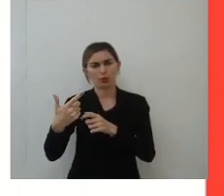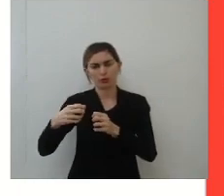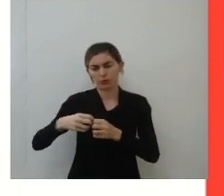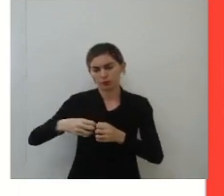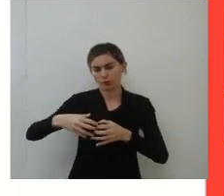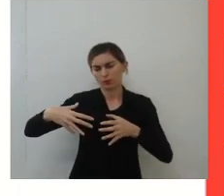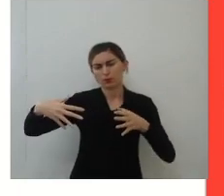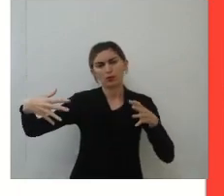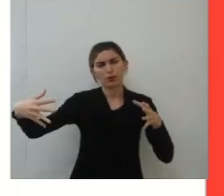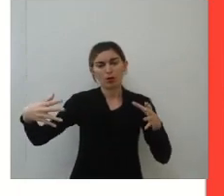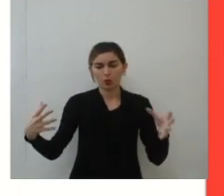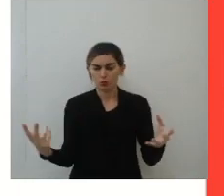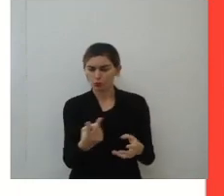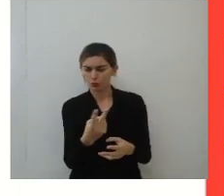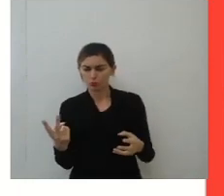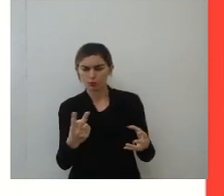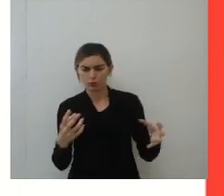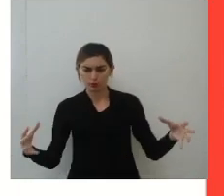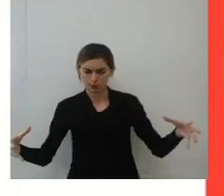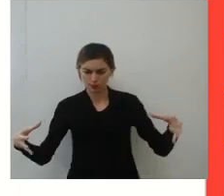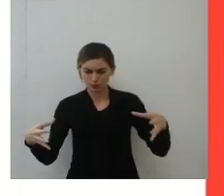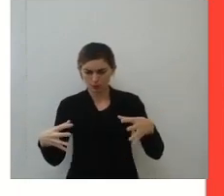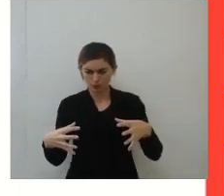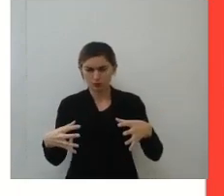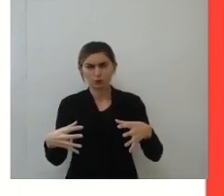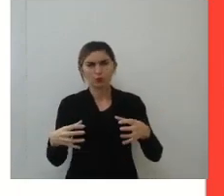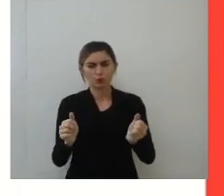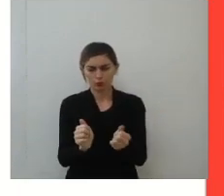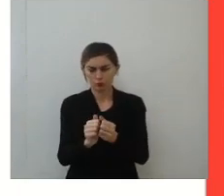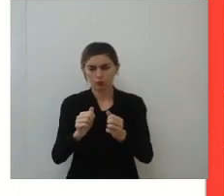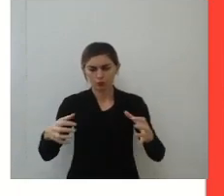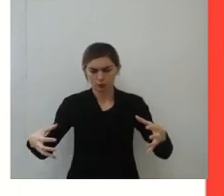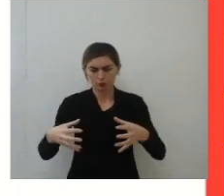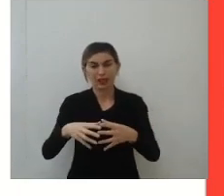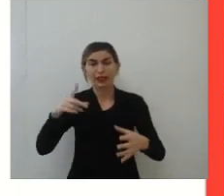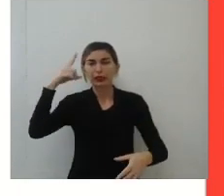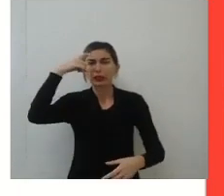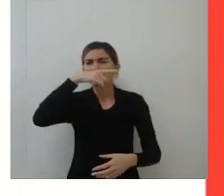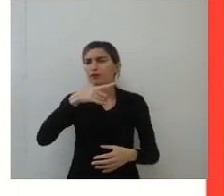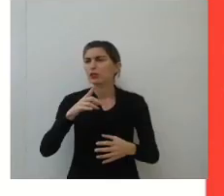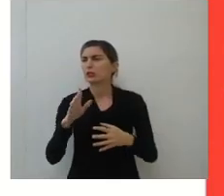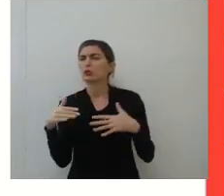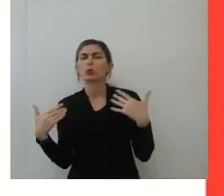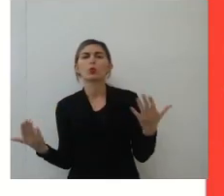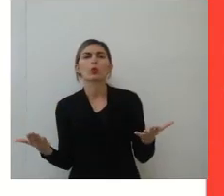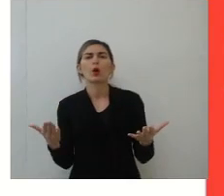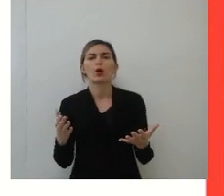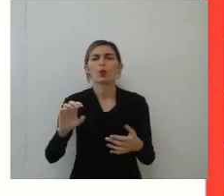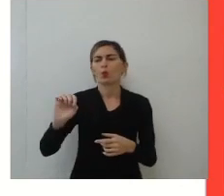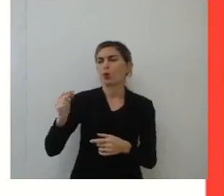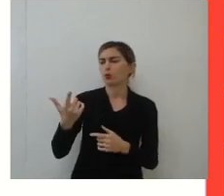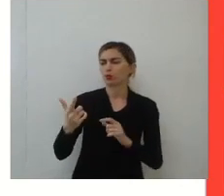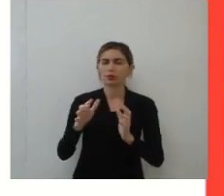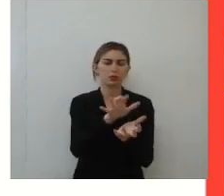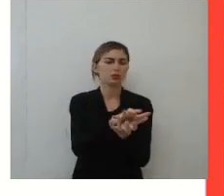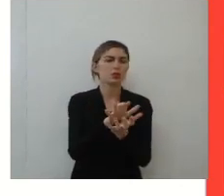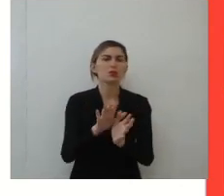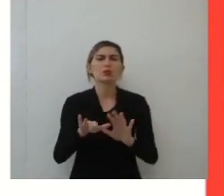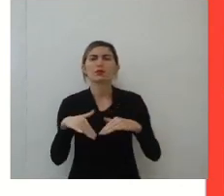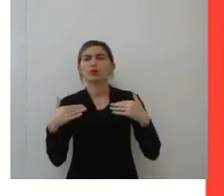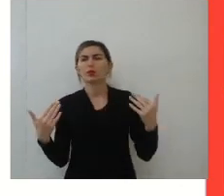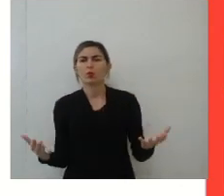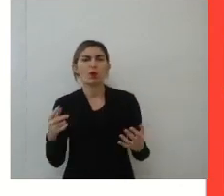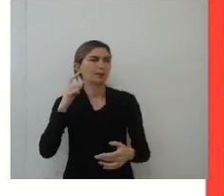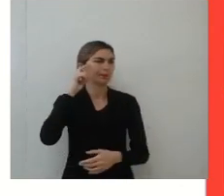de Olinda, elas formam uma conurbação. No momento em que é difícil até você distinguir o que é Recife e o que é Olinda.